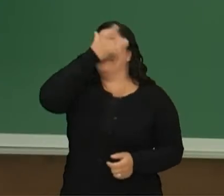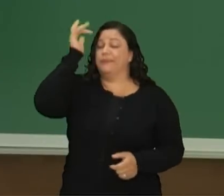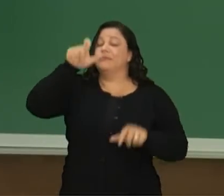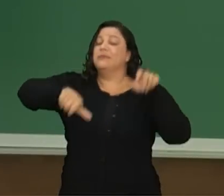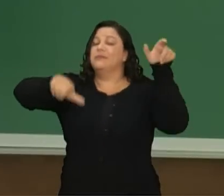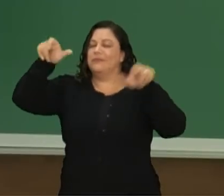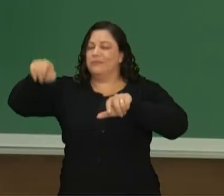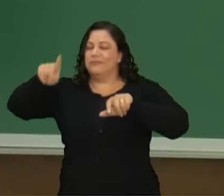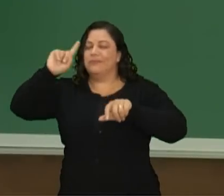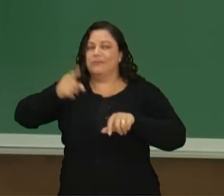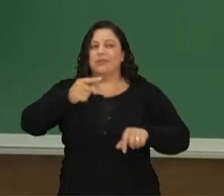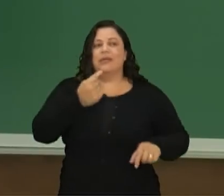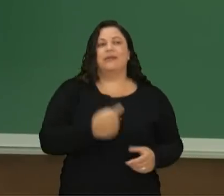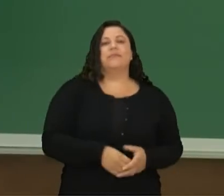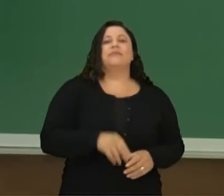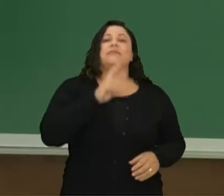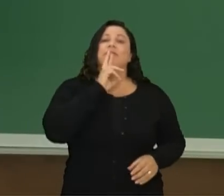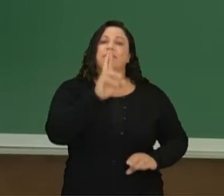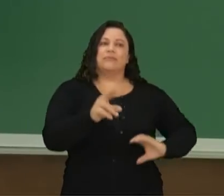1,74, que é a letra C.